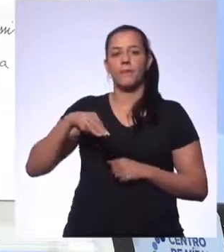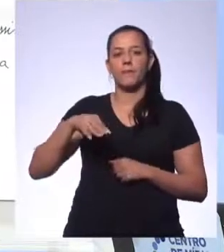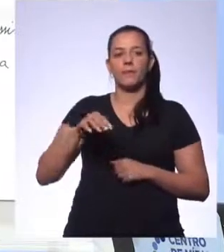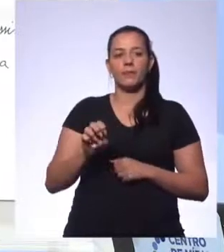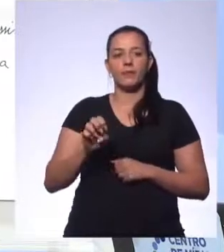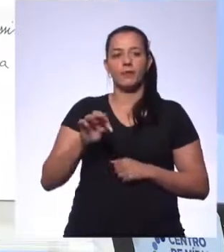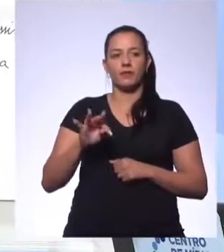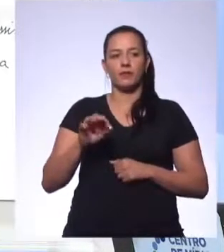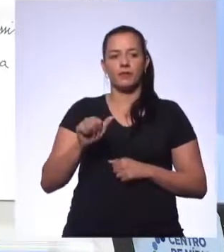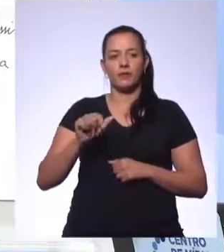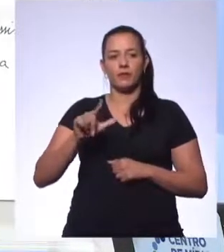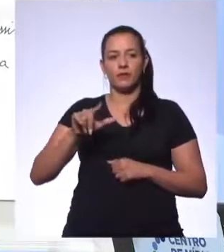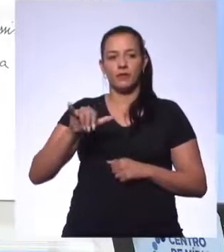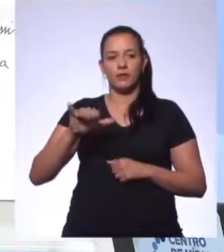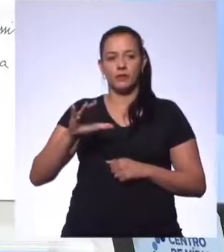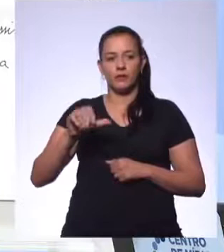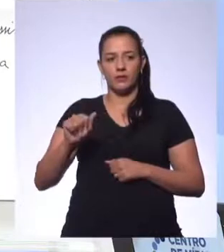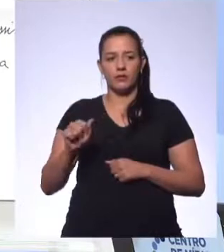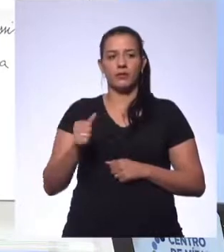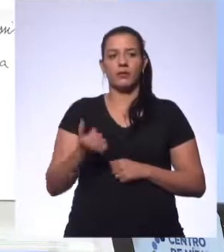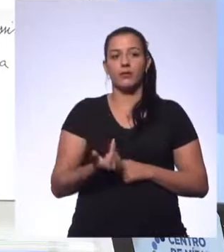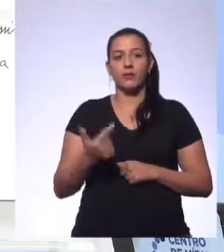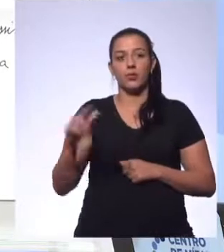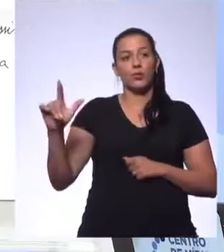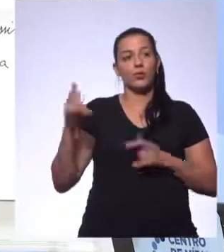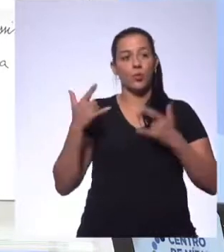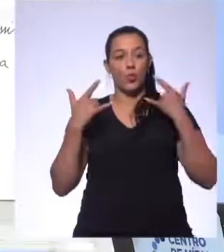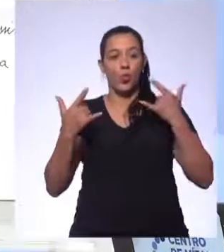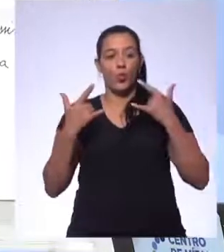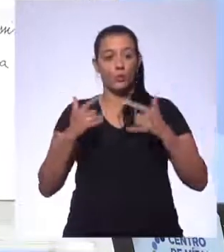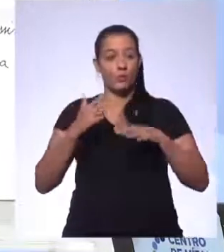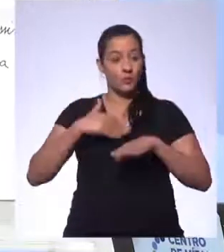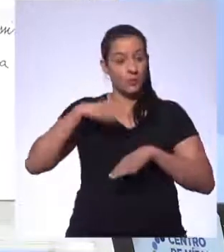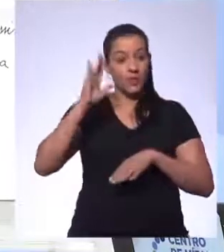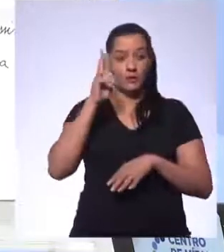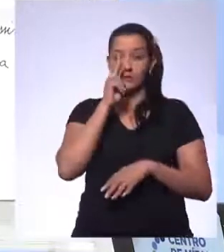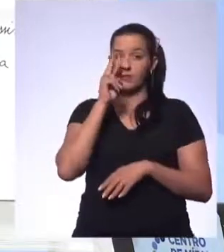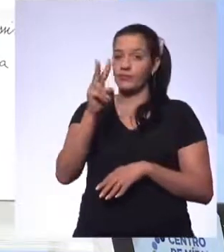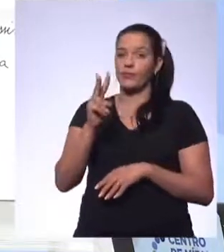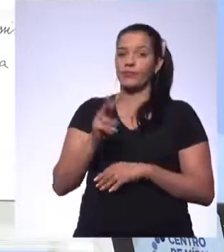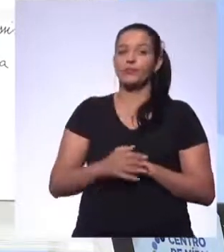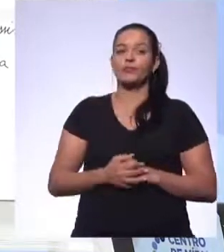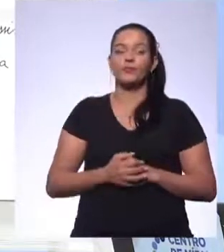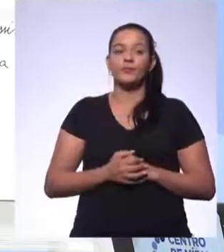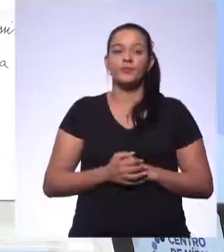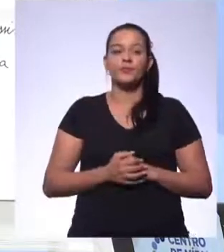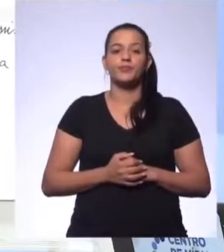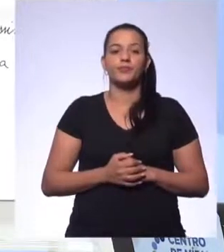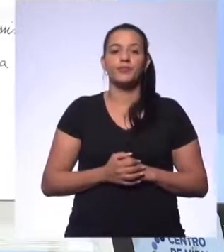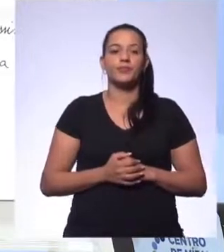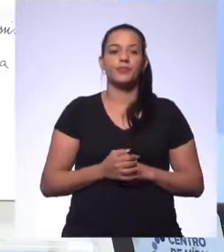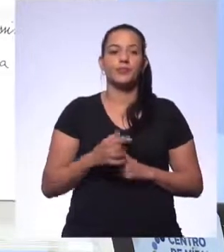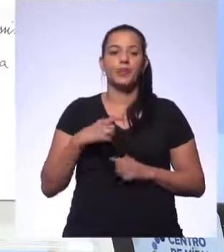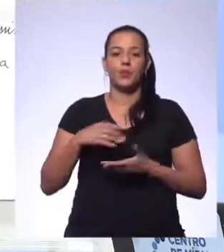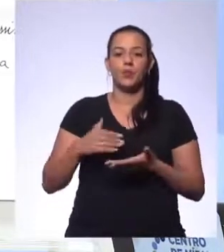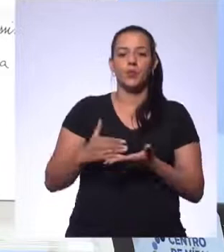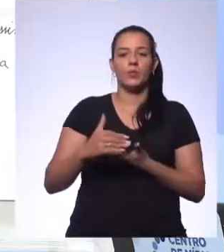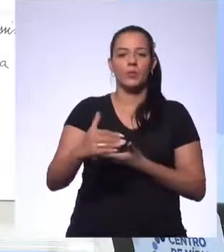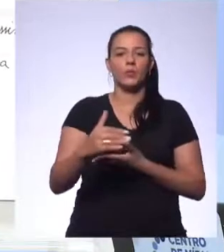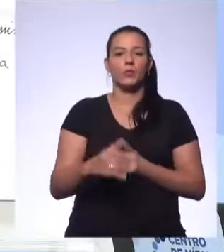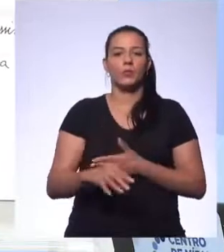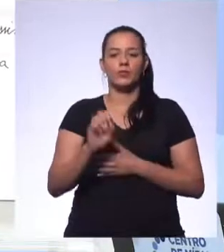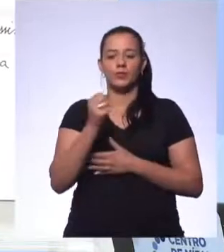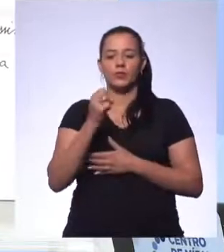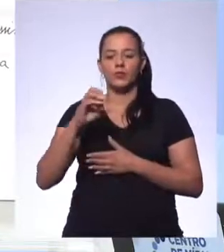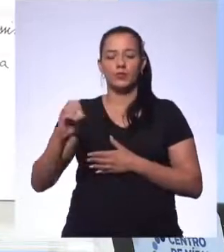né, que já é heavy metal, né, já é um estilo de rock um pouco mais pesado, que surge aí, né, já no comecinho da década de